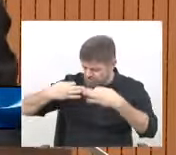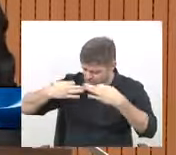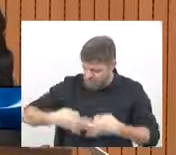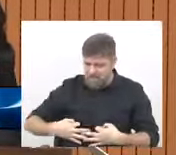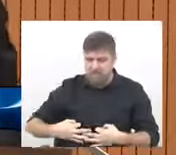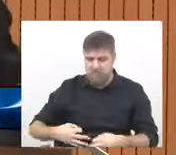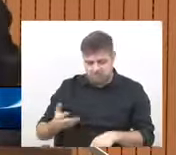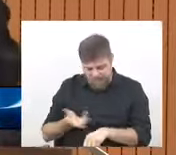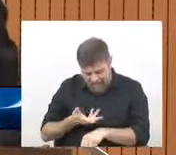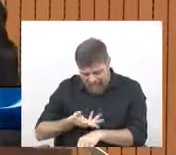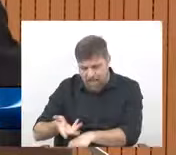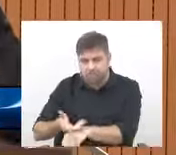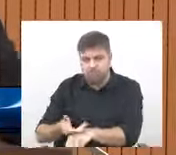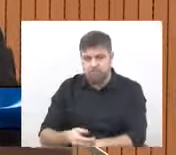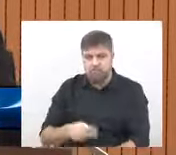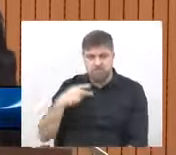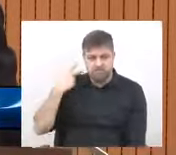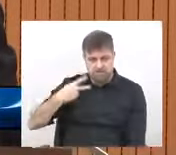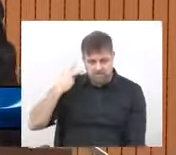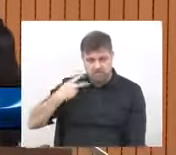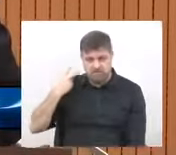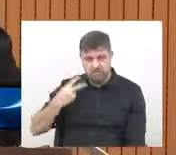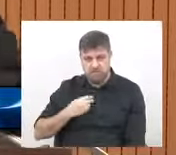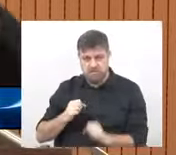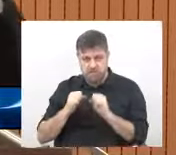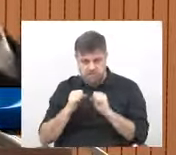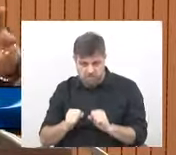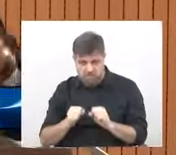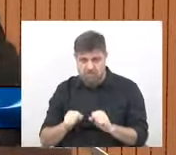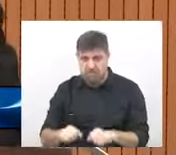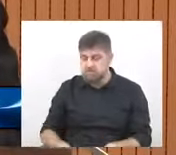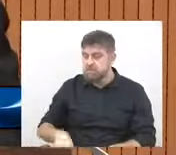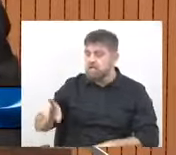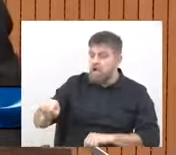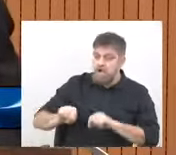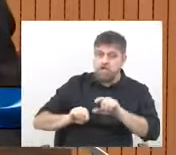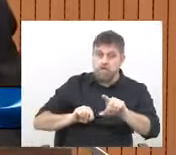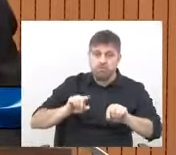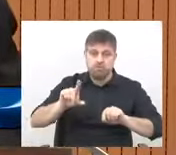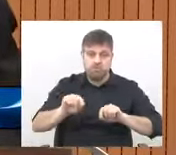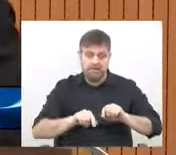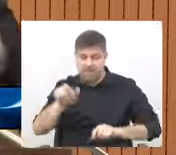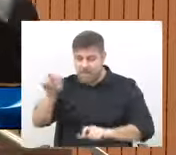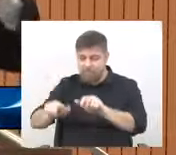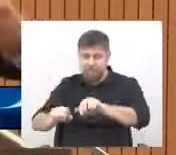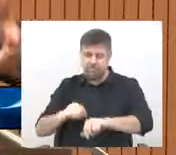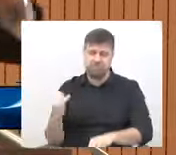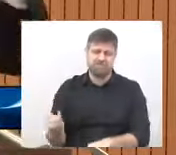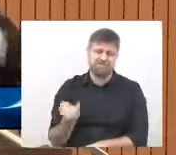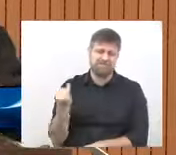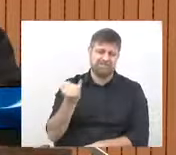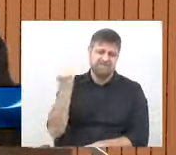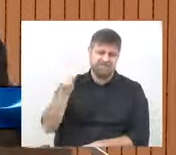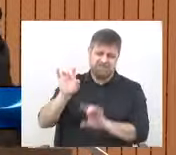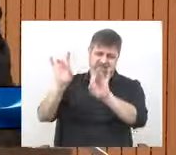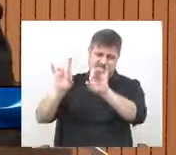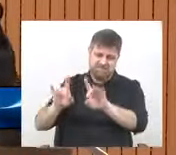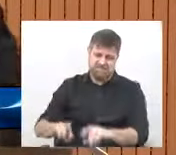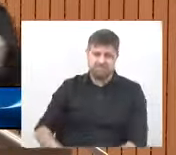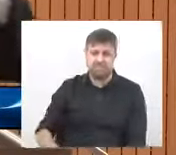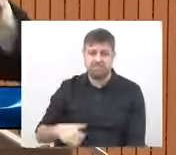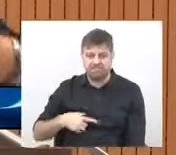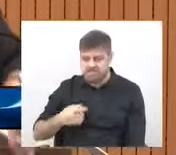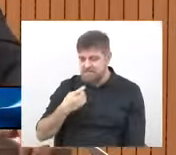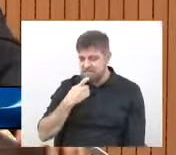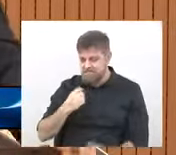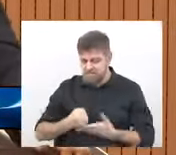para que efetivamente os vereadores, então, pudessem honrar essas pessoas tão importantes para a cidade,